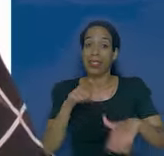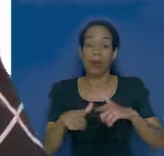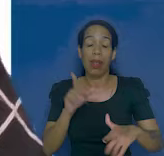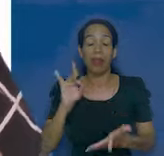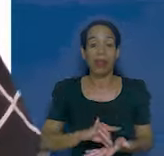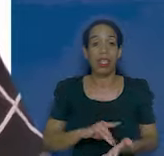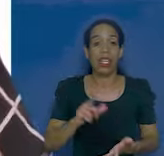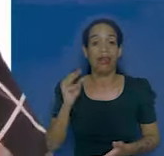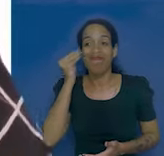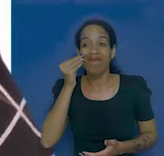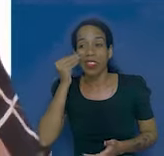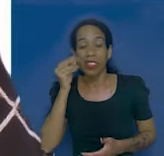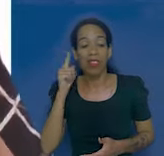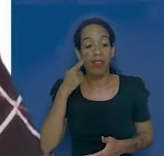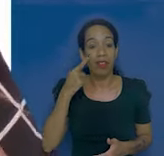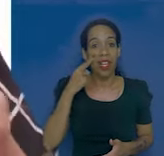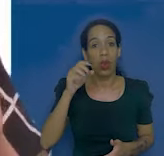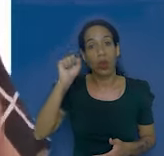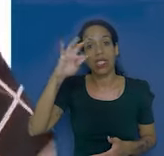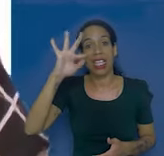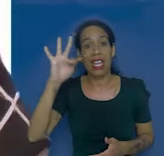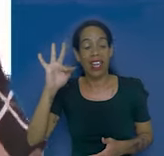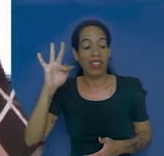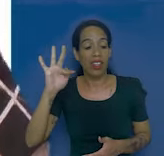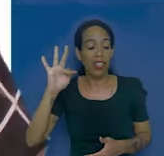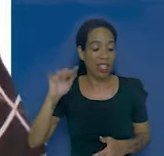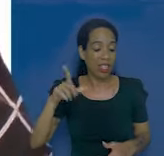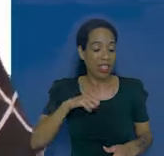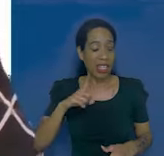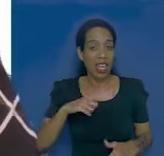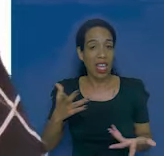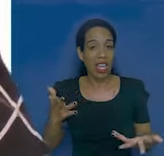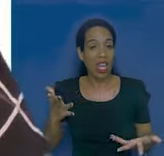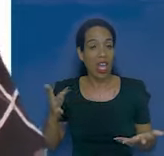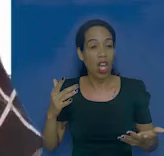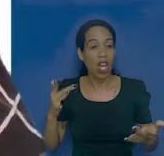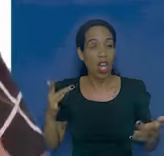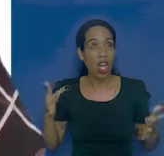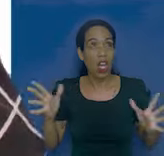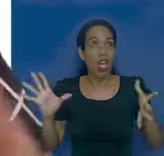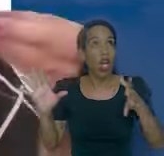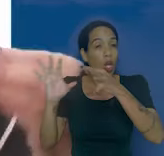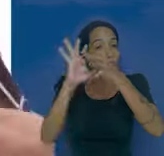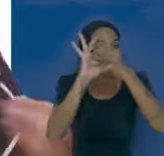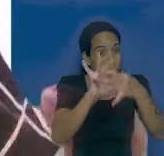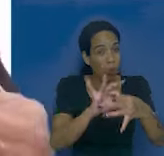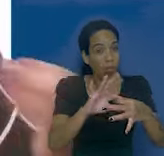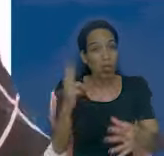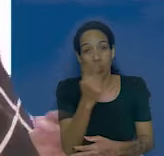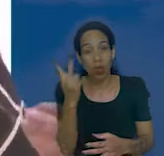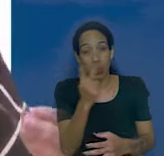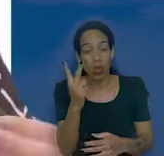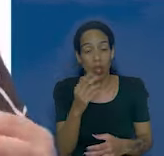trabalho, foi justamente tentar ver se o STF e o TST estavam em sincronia para a gente colocar os dois aspectos